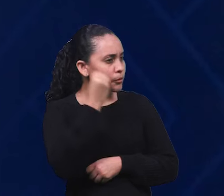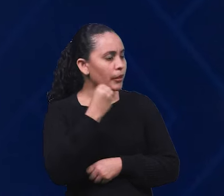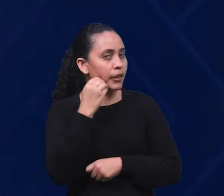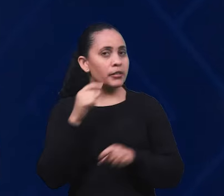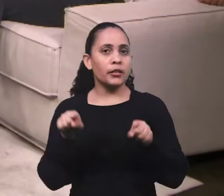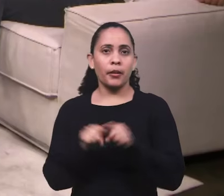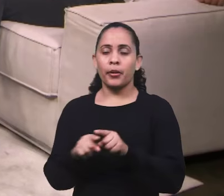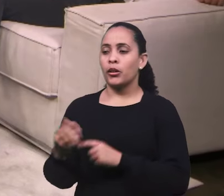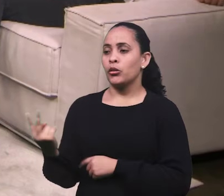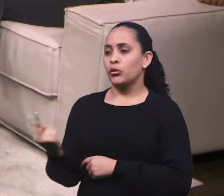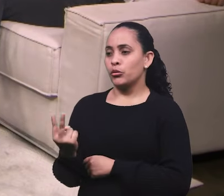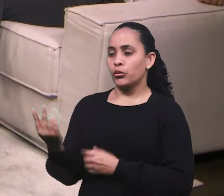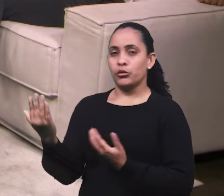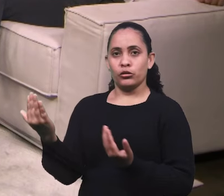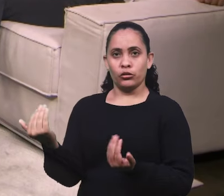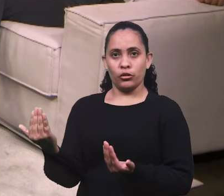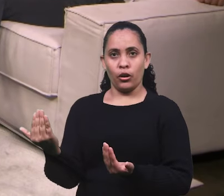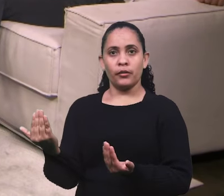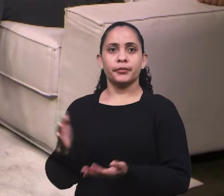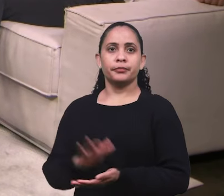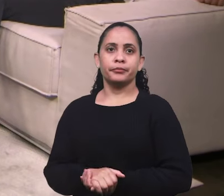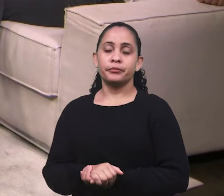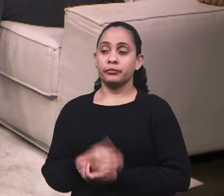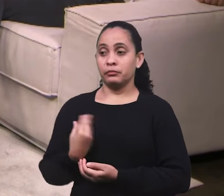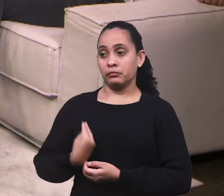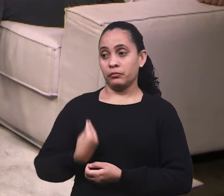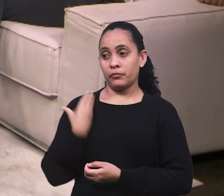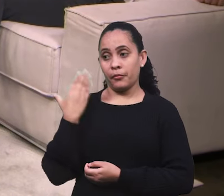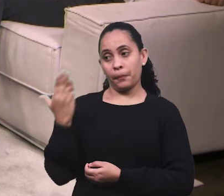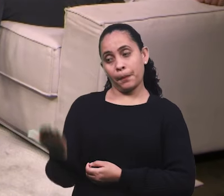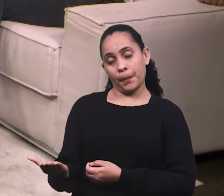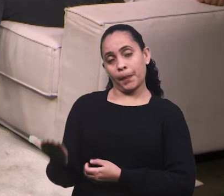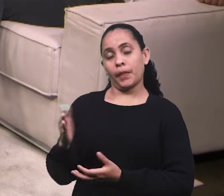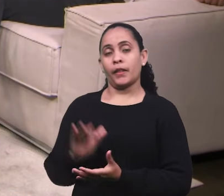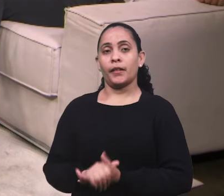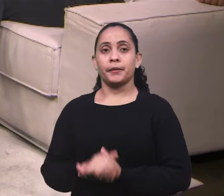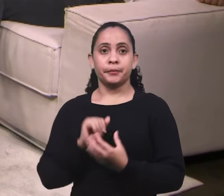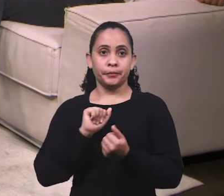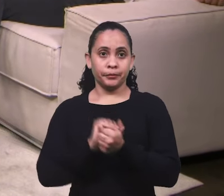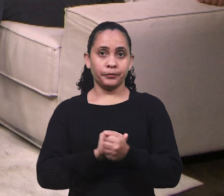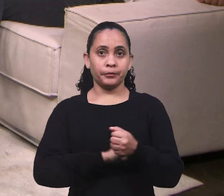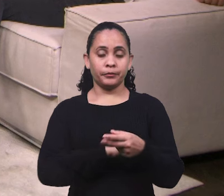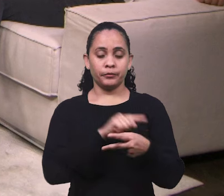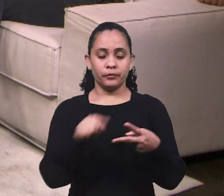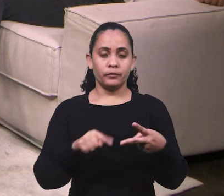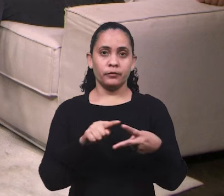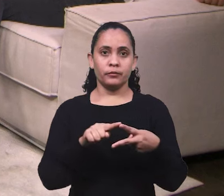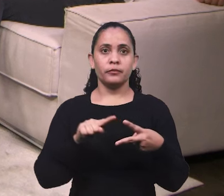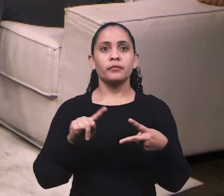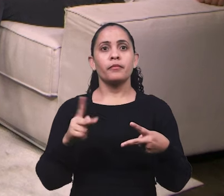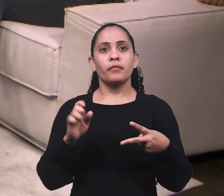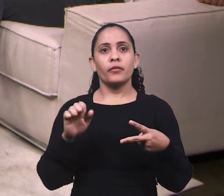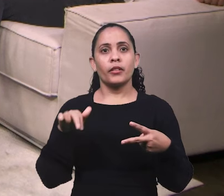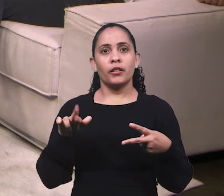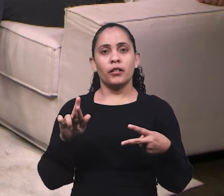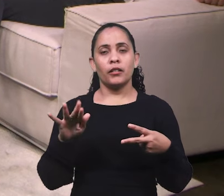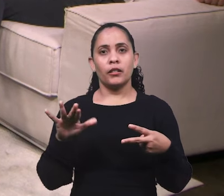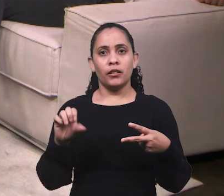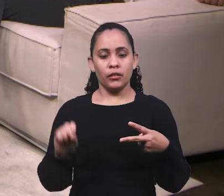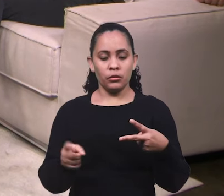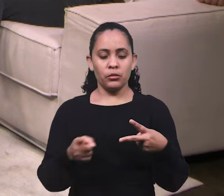jovens também conosco, não é, que estão aqui no estúdio para participar desse programa. O Henrico